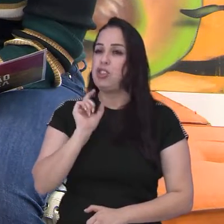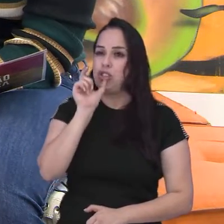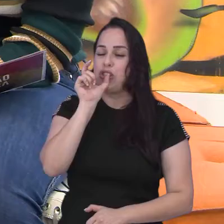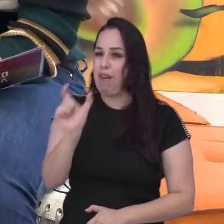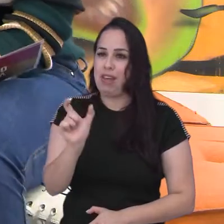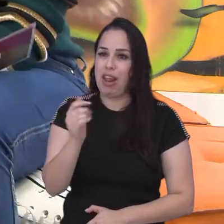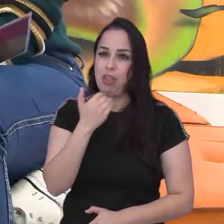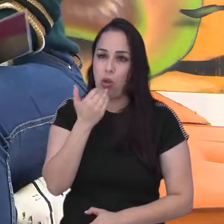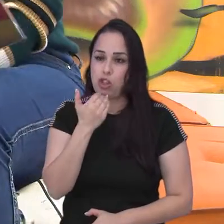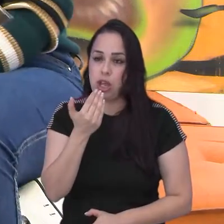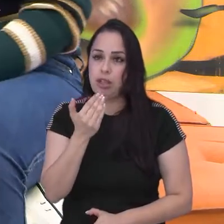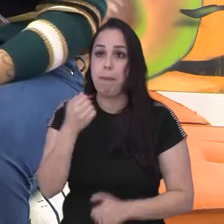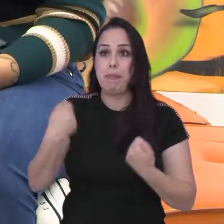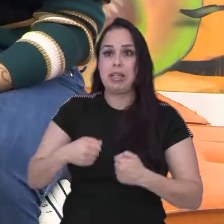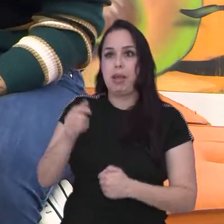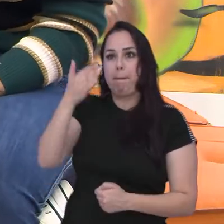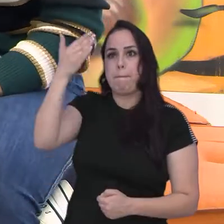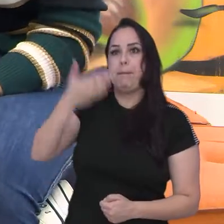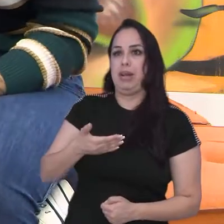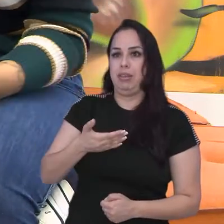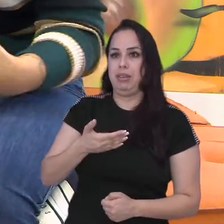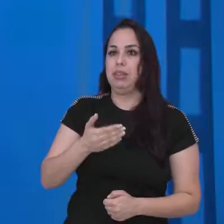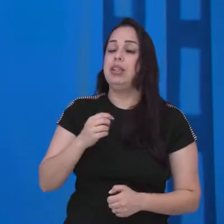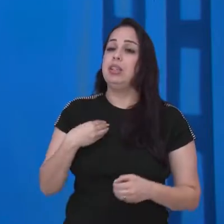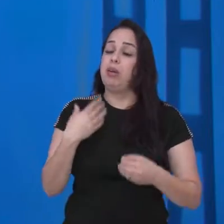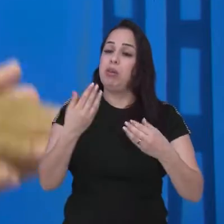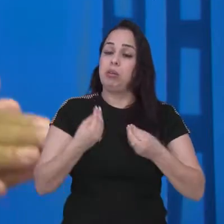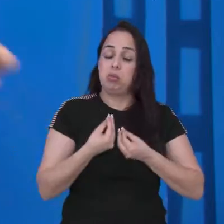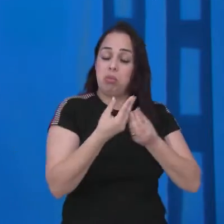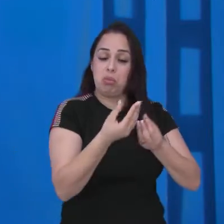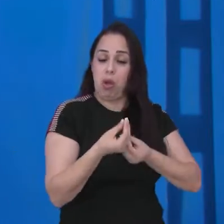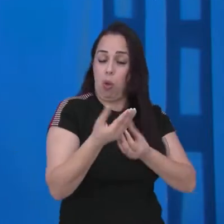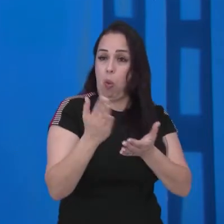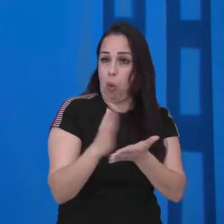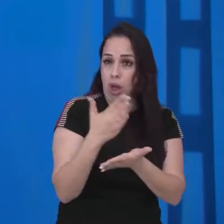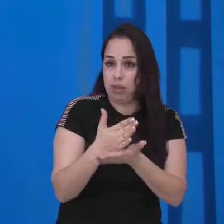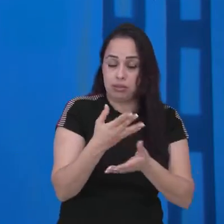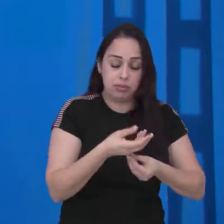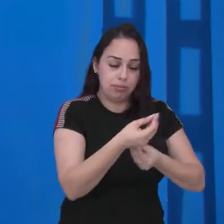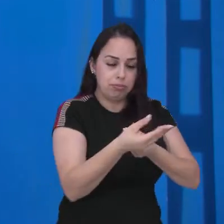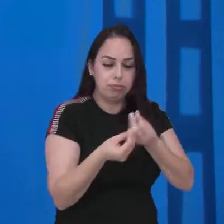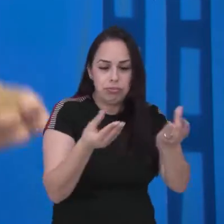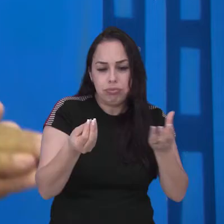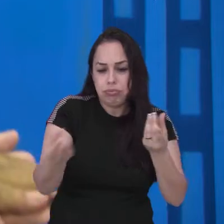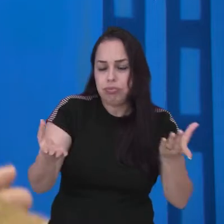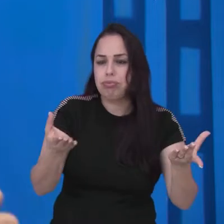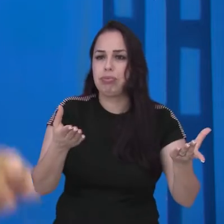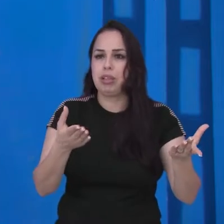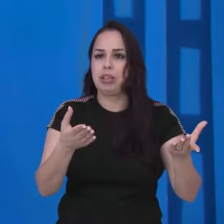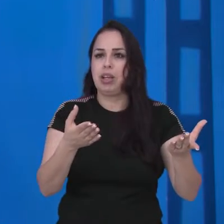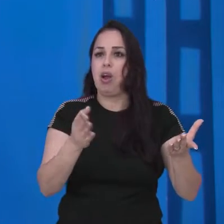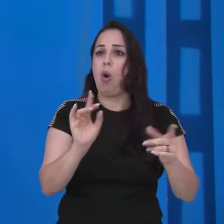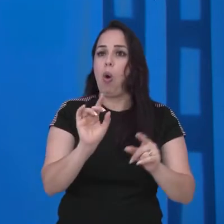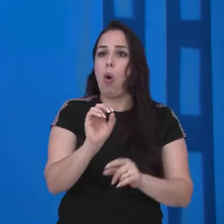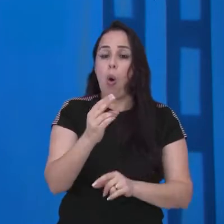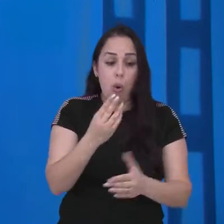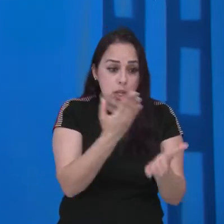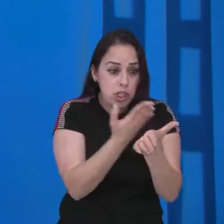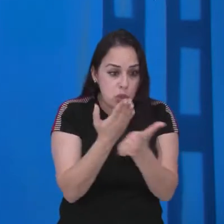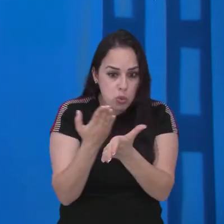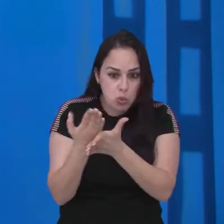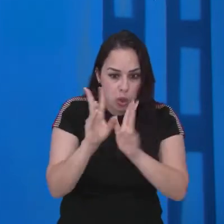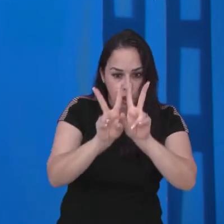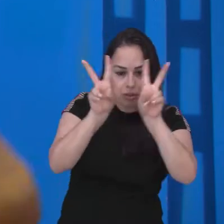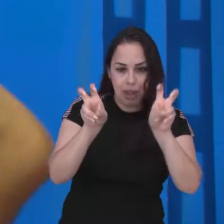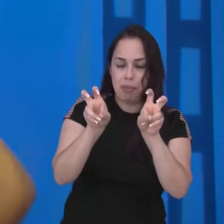só a fala, né? Então assim, olha, é muito mais fácil eu, talvez, dar um livro, eu faço isso muito hoje, né? De dar um livro pro menino ou fazer com que ele